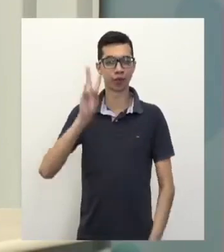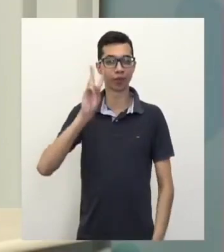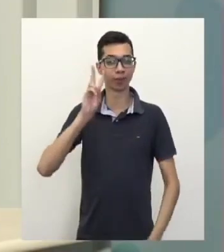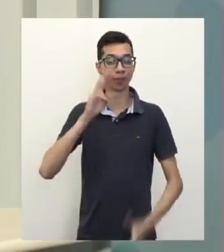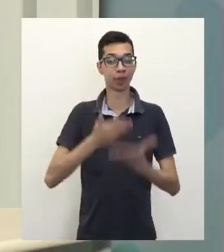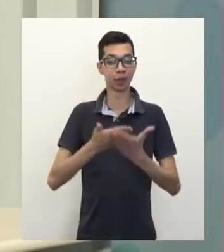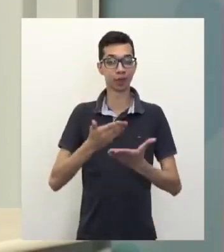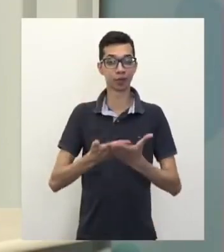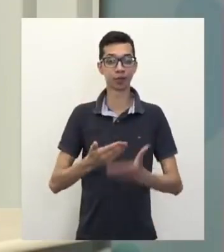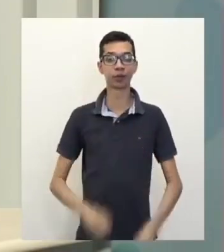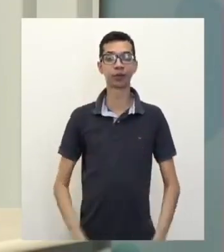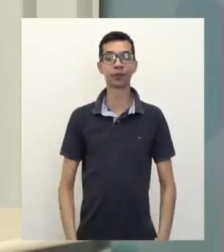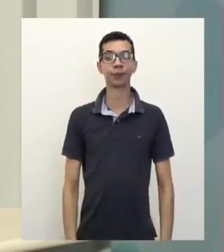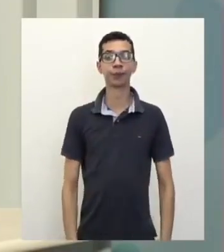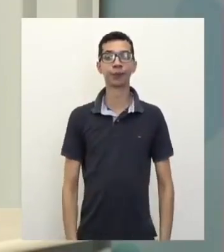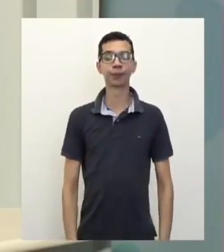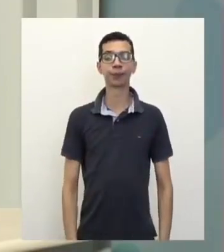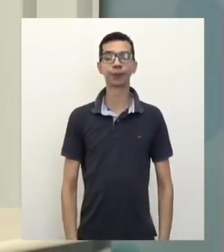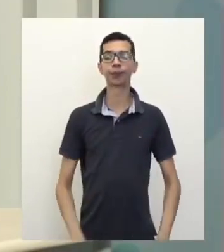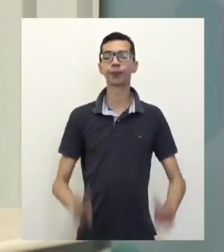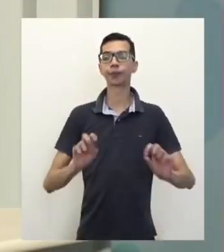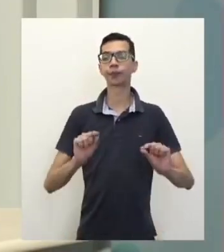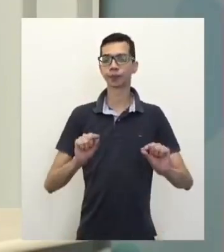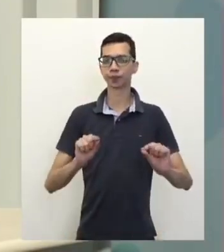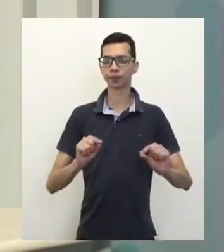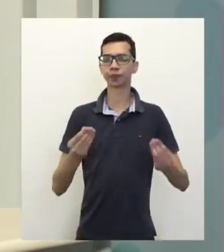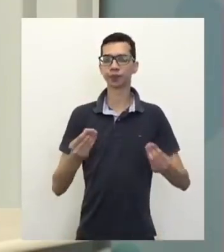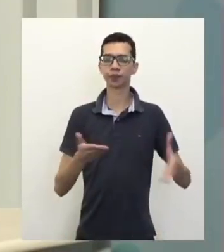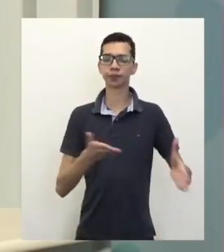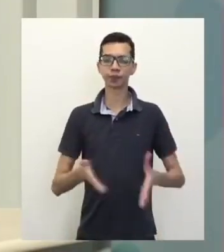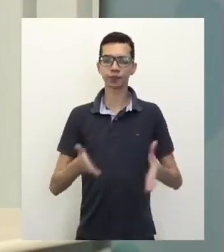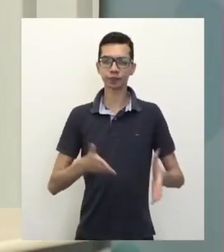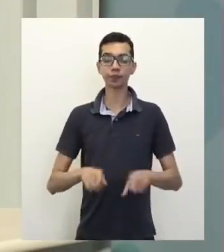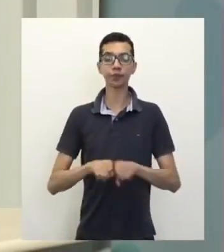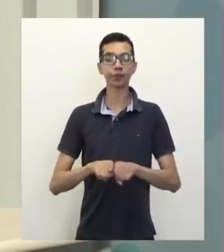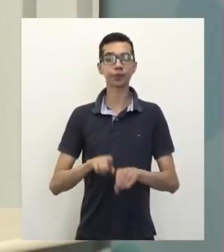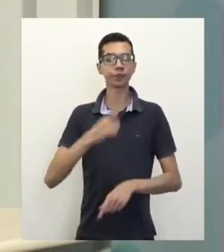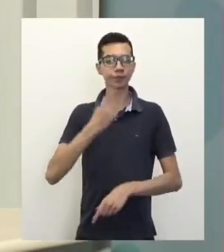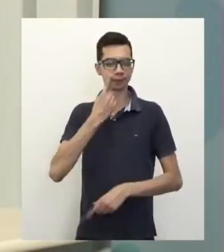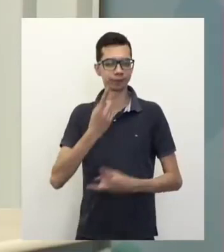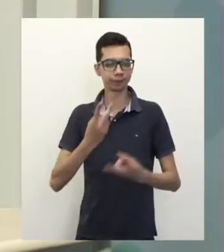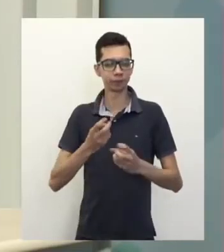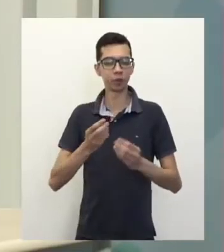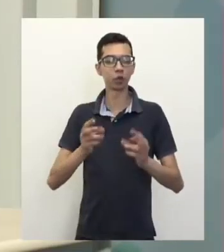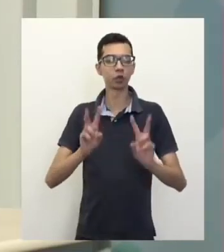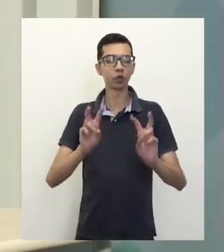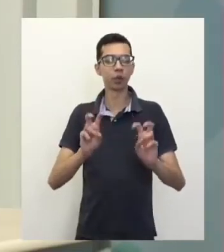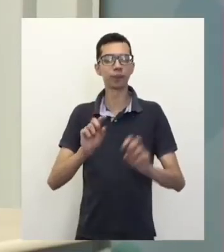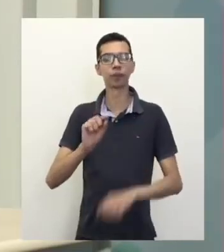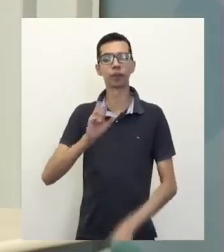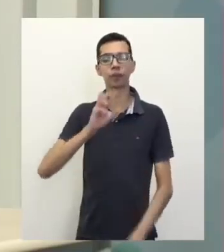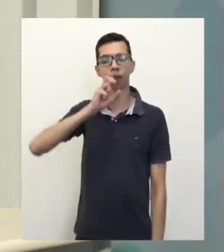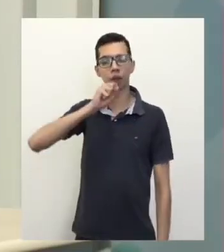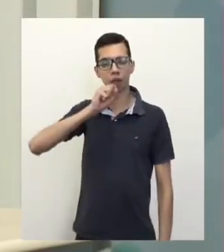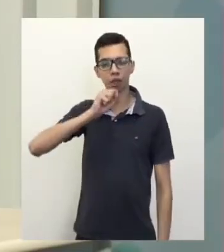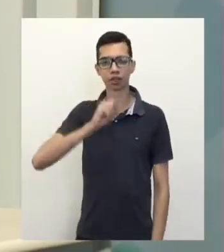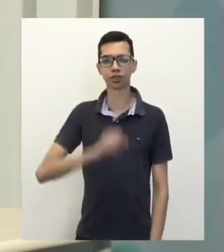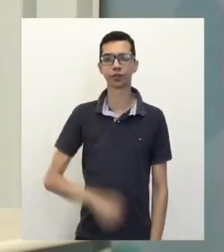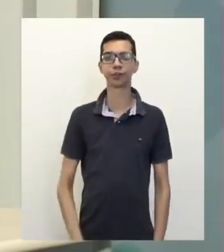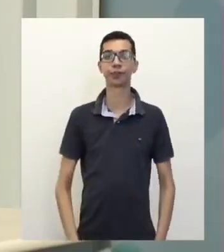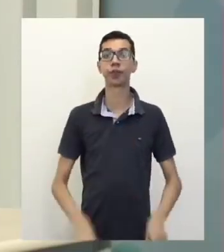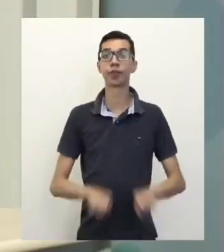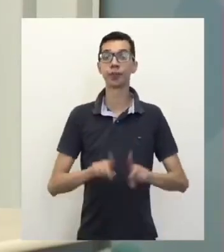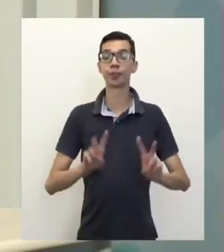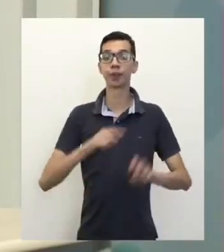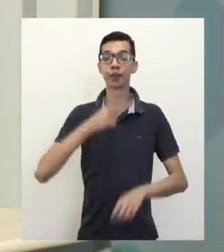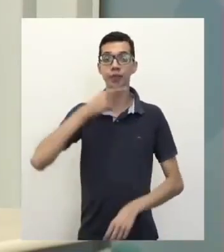sobre a citricultura, a produção e o processamento da laranja, referências também à indústria canavieira,